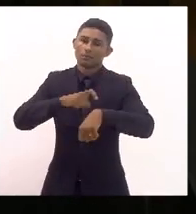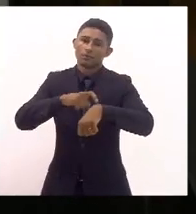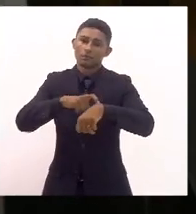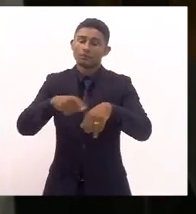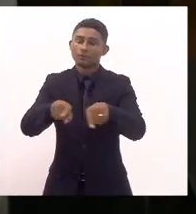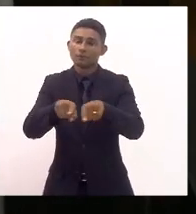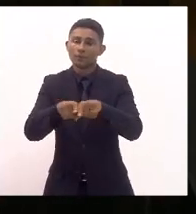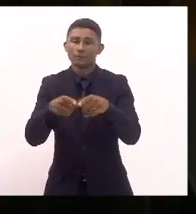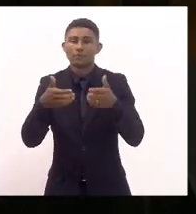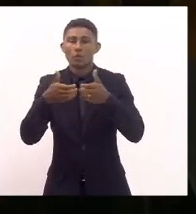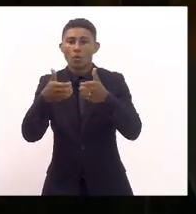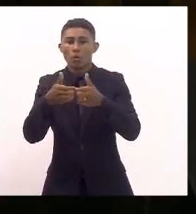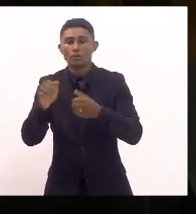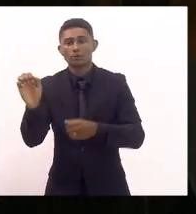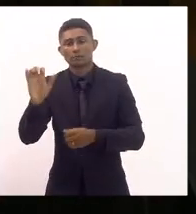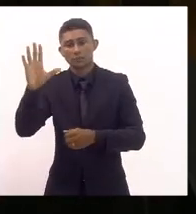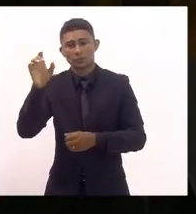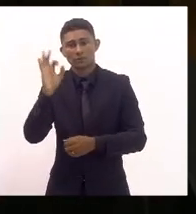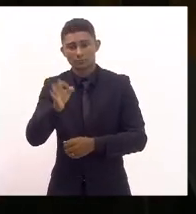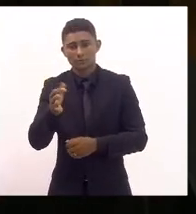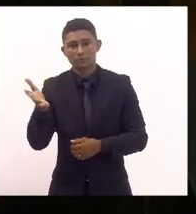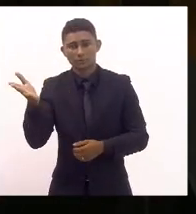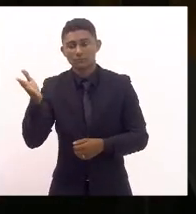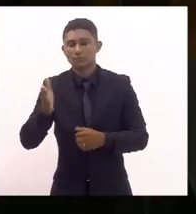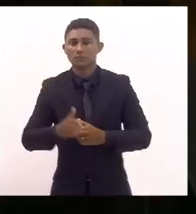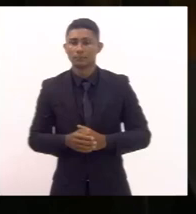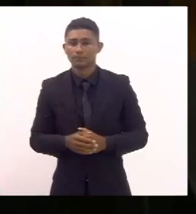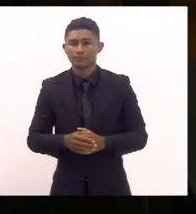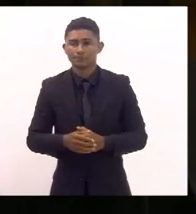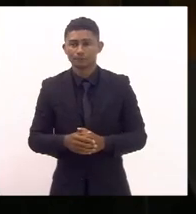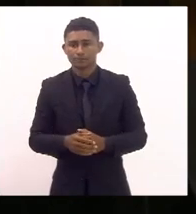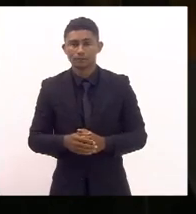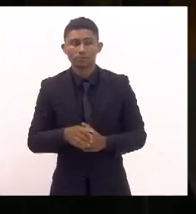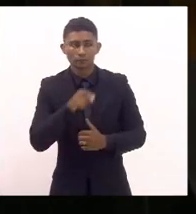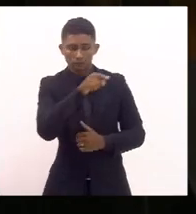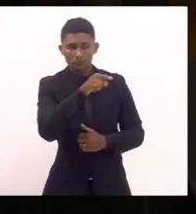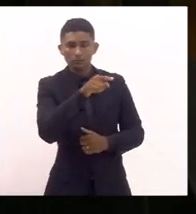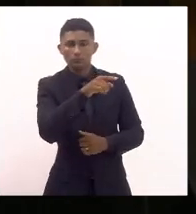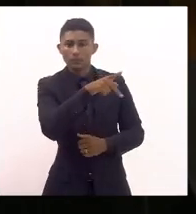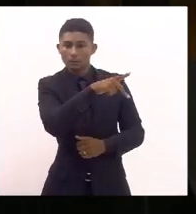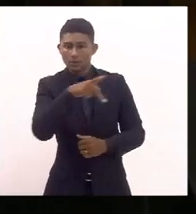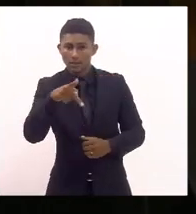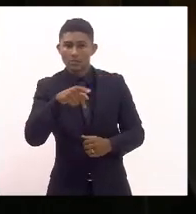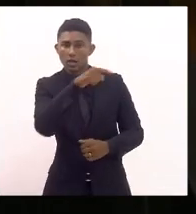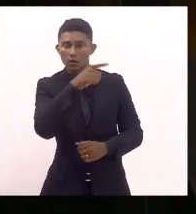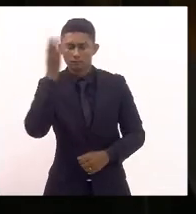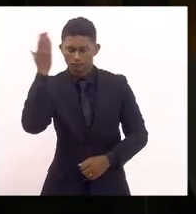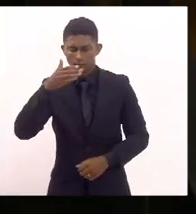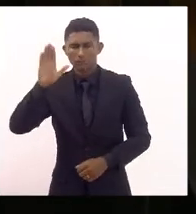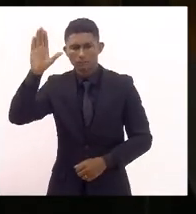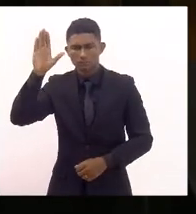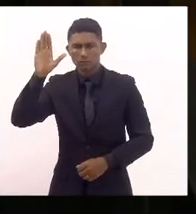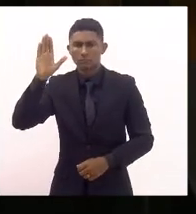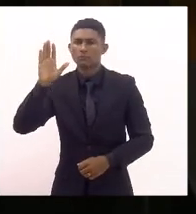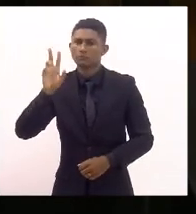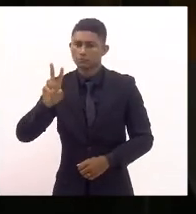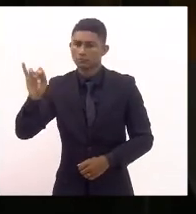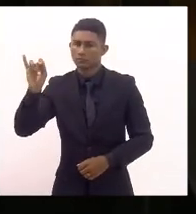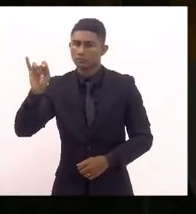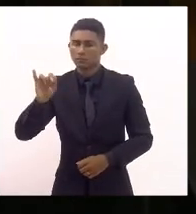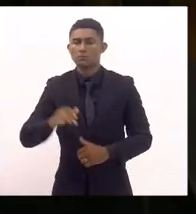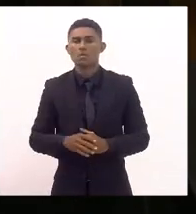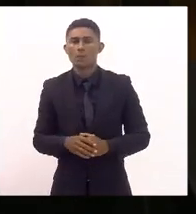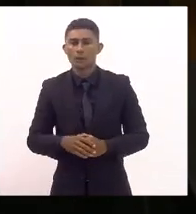também do transporte da locomoção Presidente já nos prometeu Isso ele já